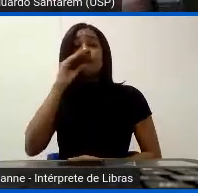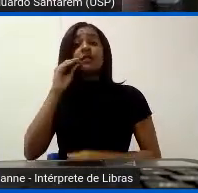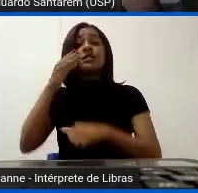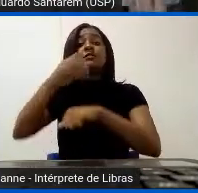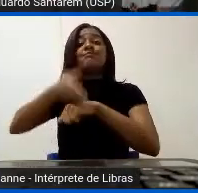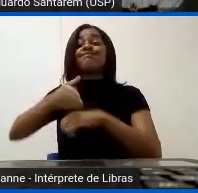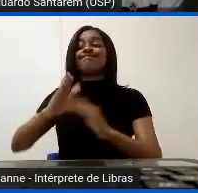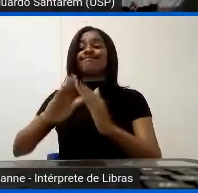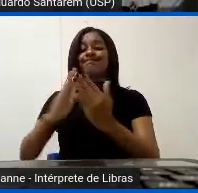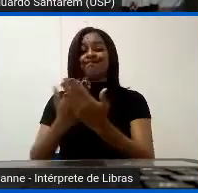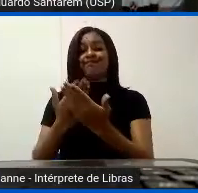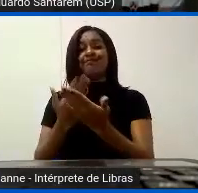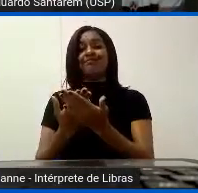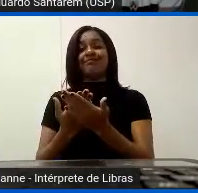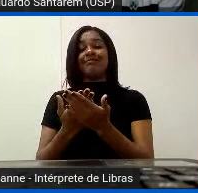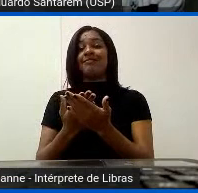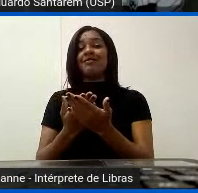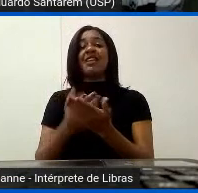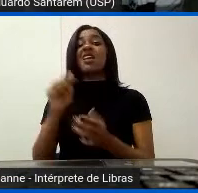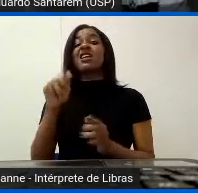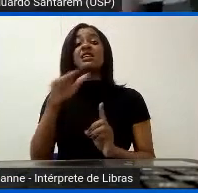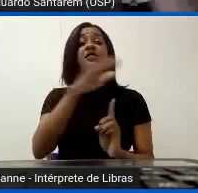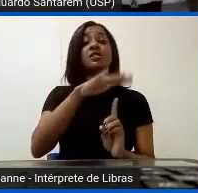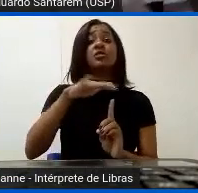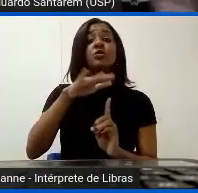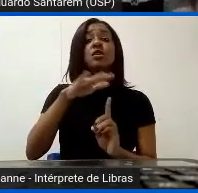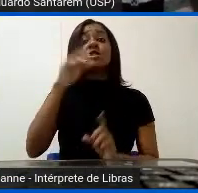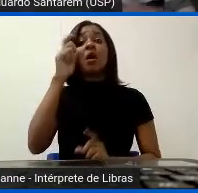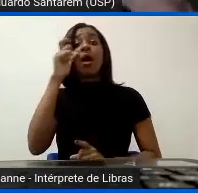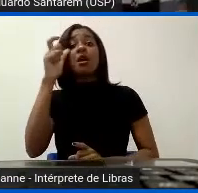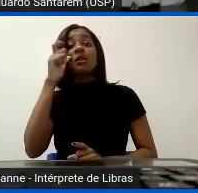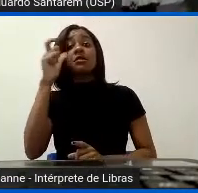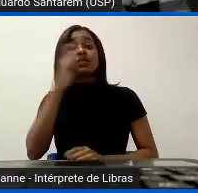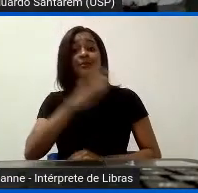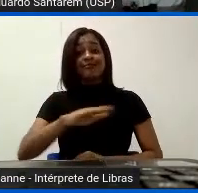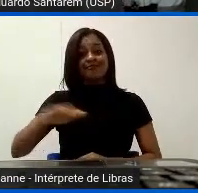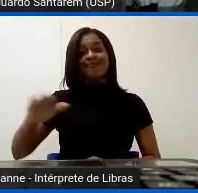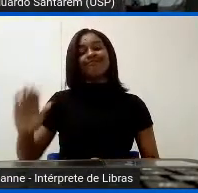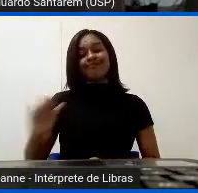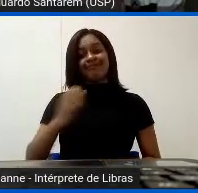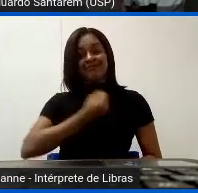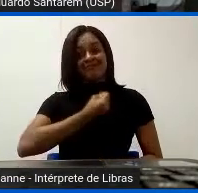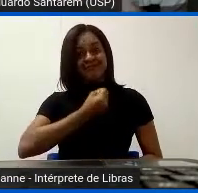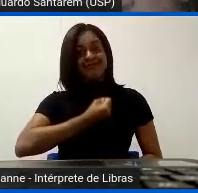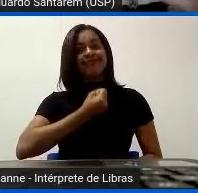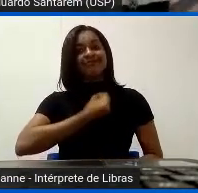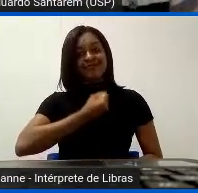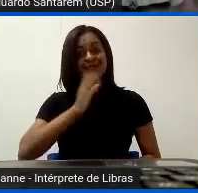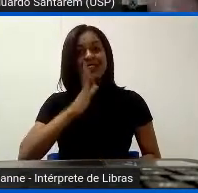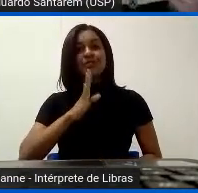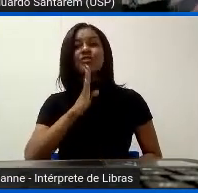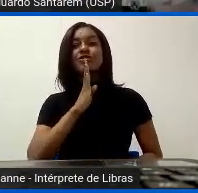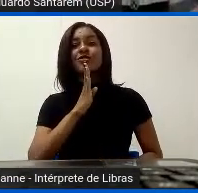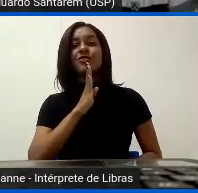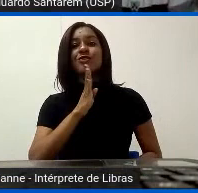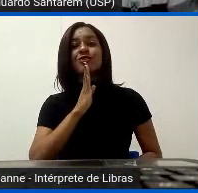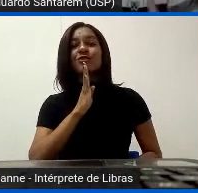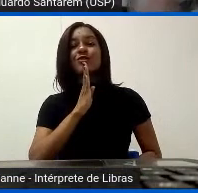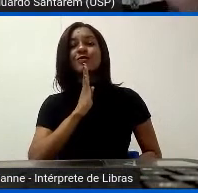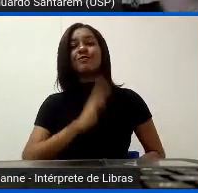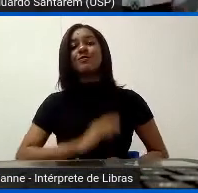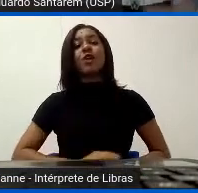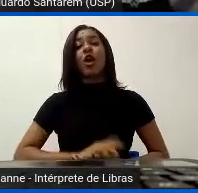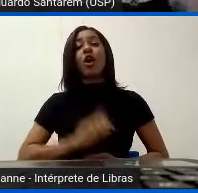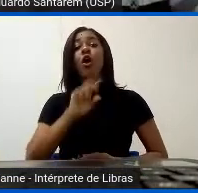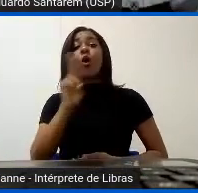situação tem despertado o interesse dessas crianças e aí esses números aqui que acho que muita gente já conhece né quanto que a gente usa de